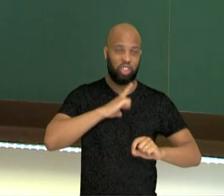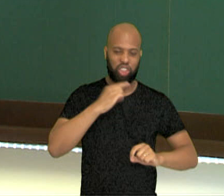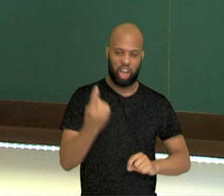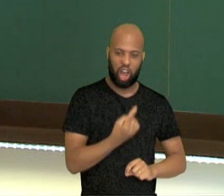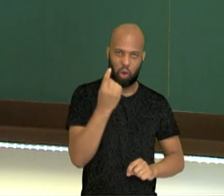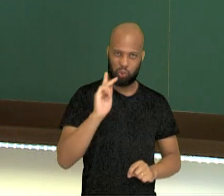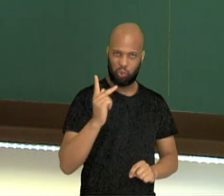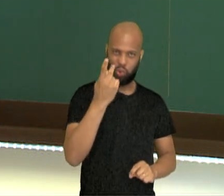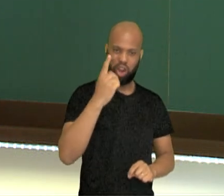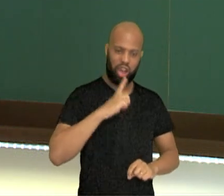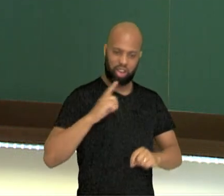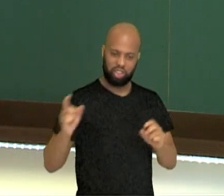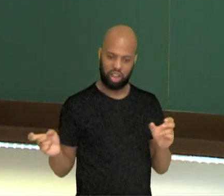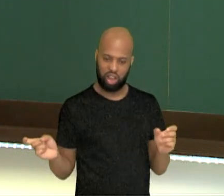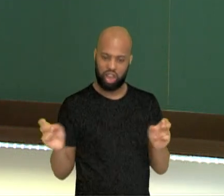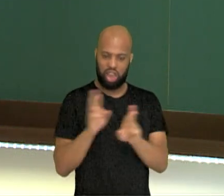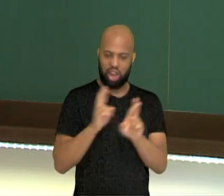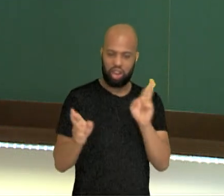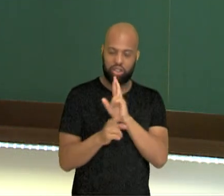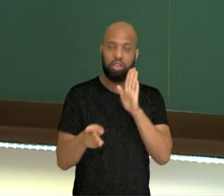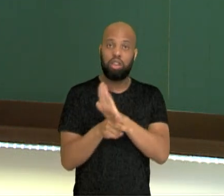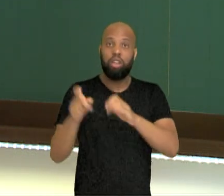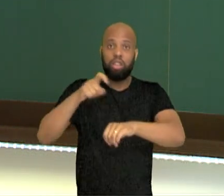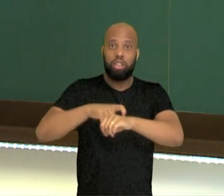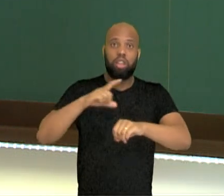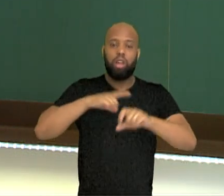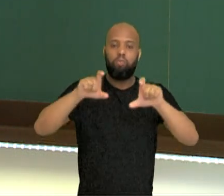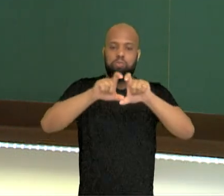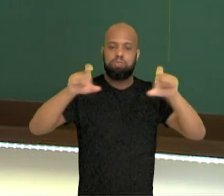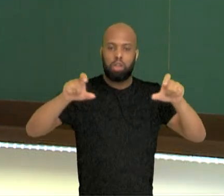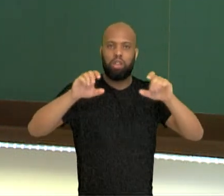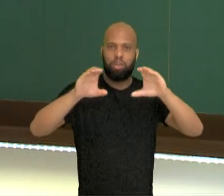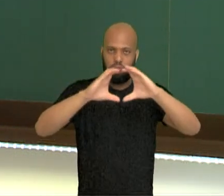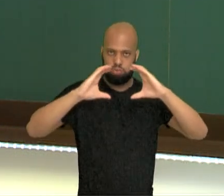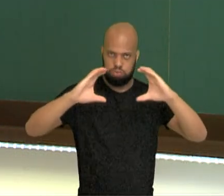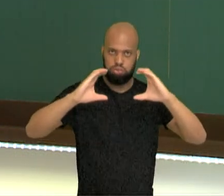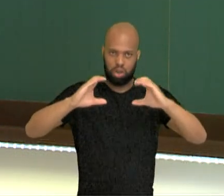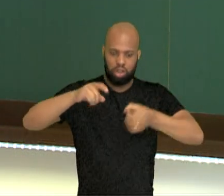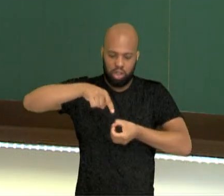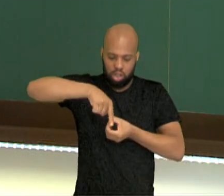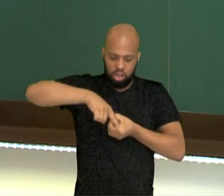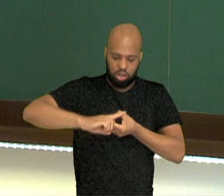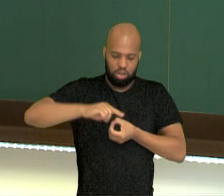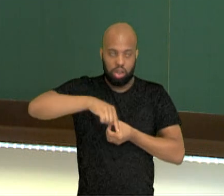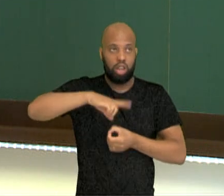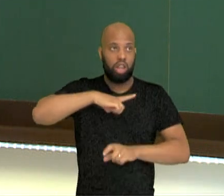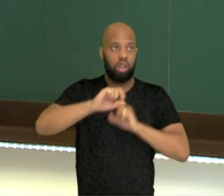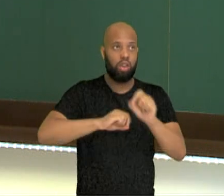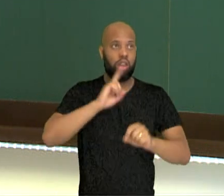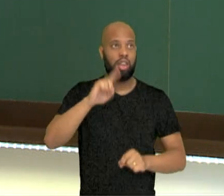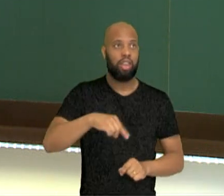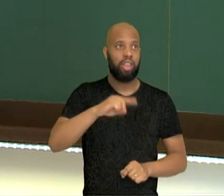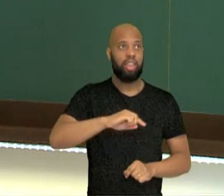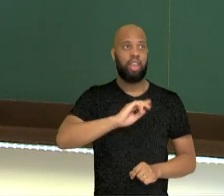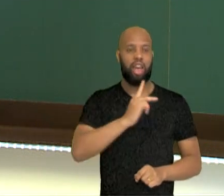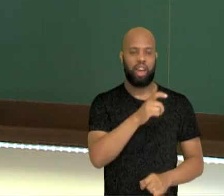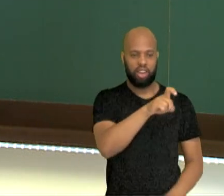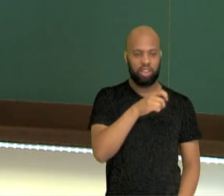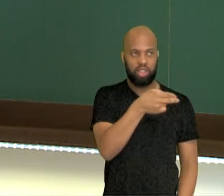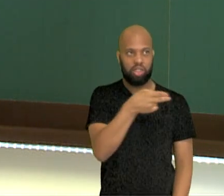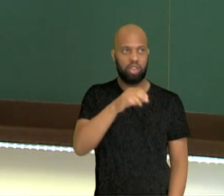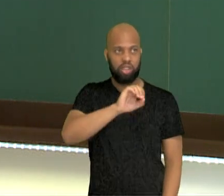temos exatamente essa função trigonométrica aqui. 0,9, ou melhor, h de x igual